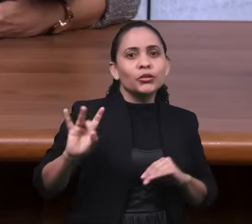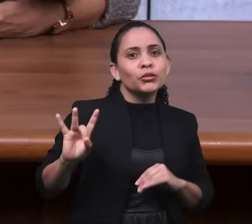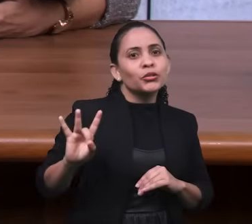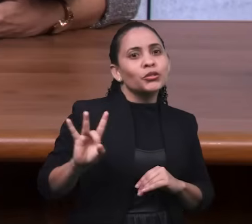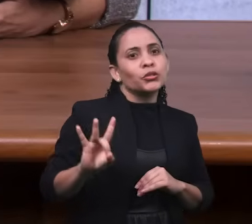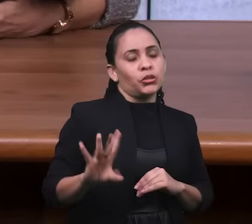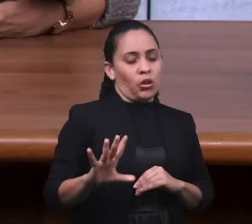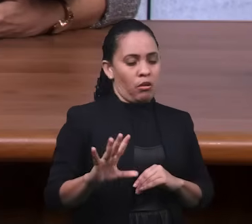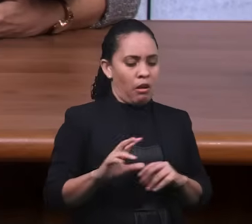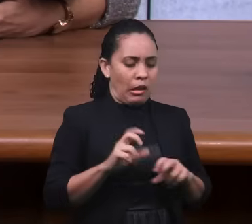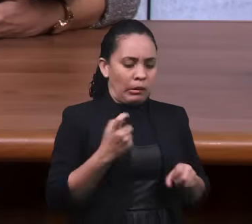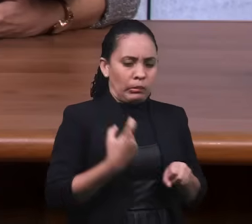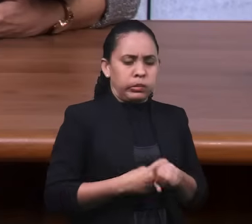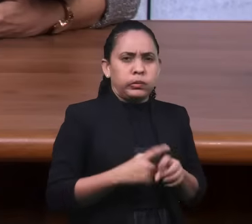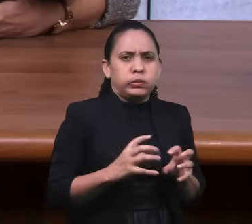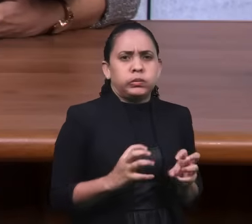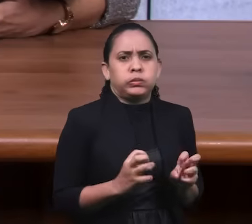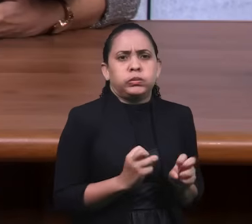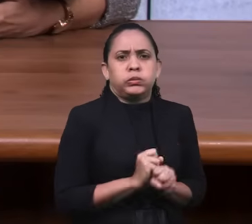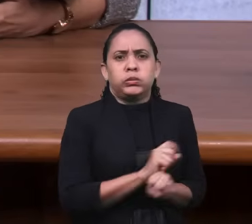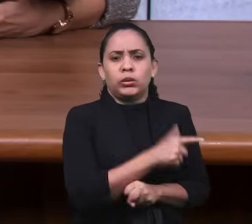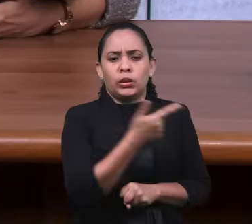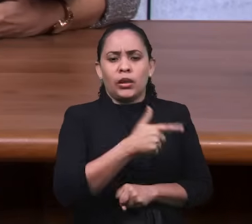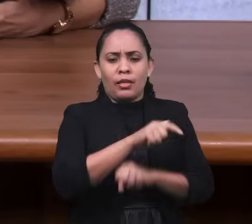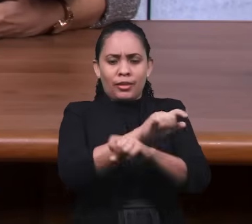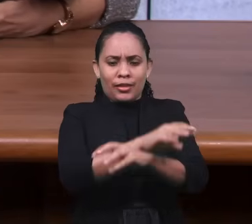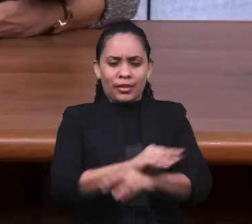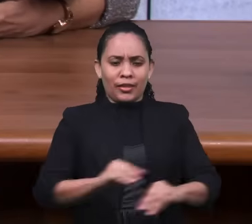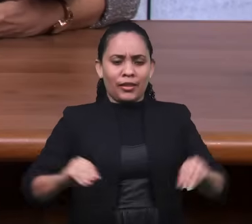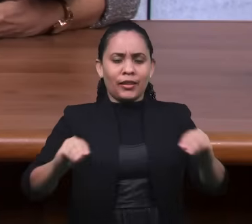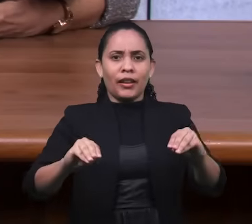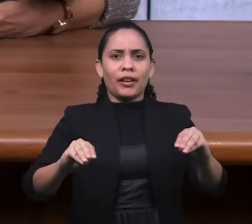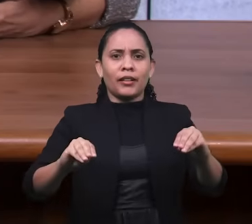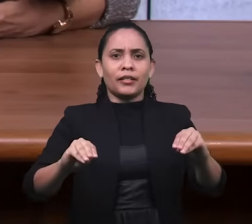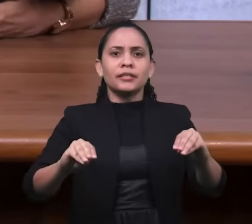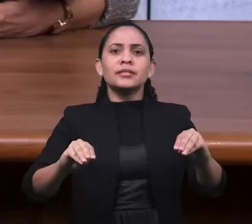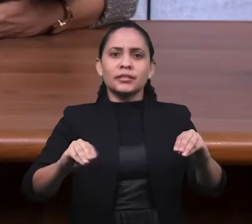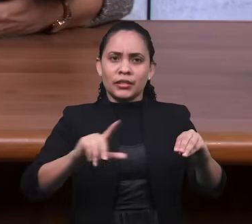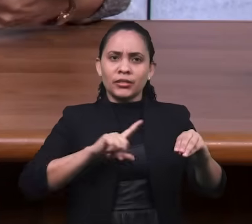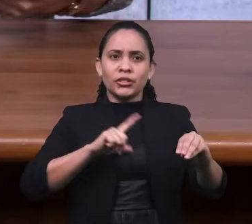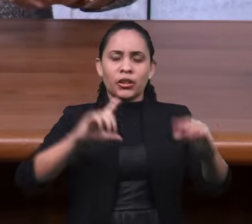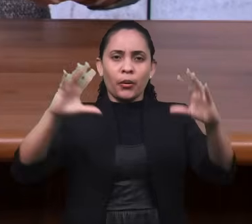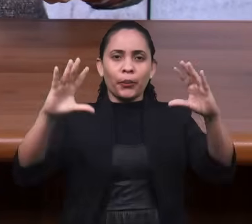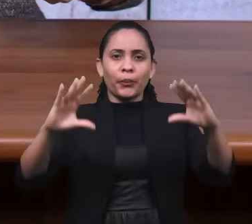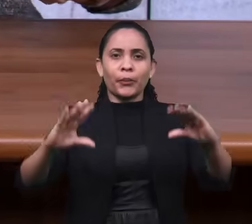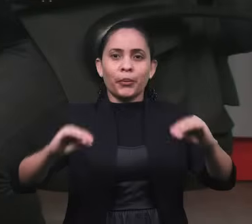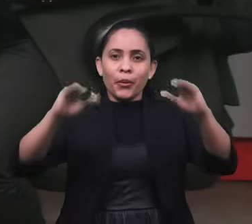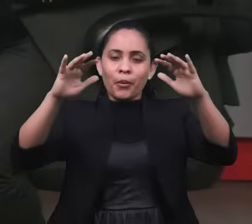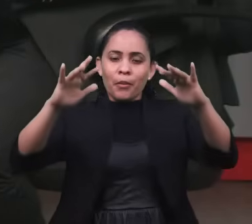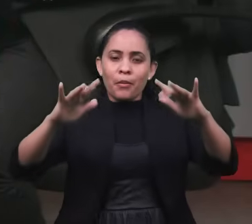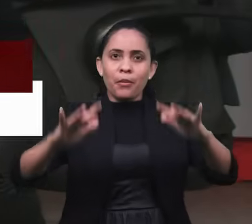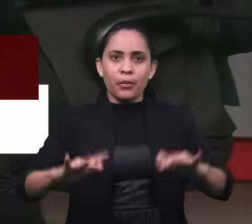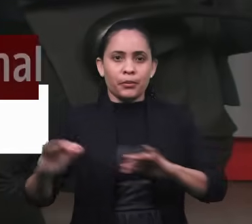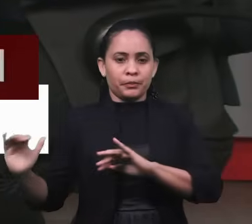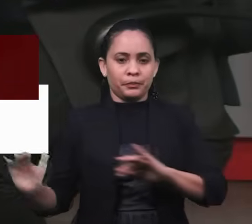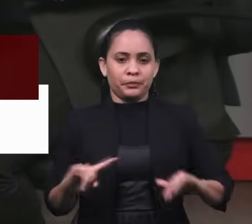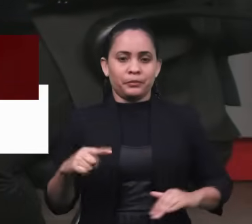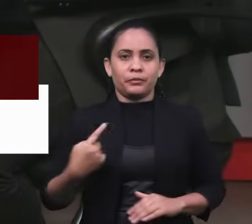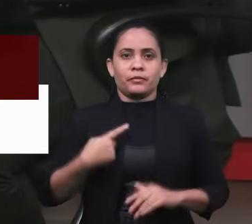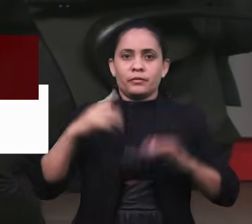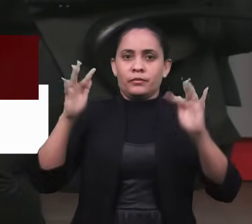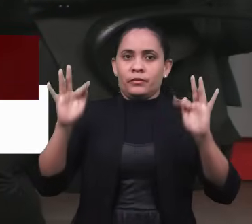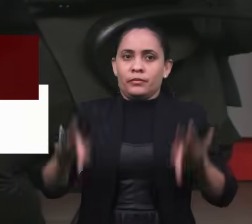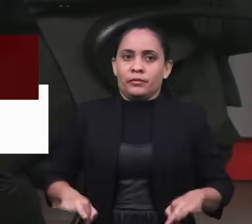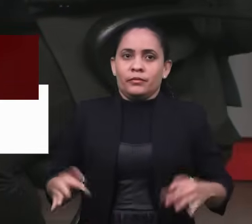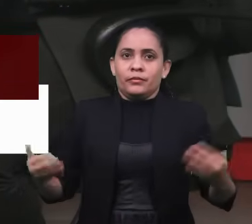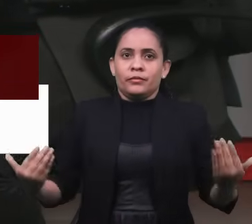velo havia secura e sobre toda a terra havia orvalho. Então nós encerramos a leitura desse